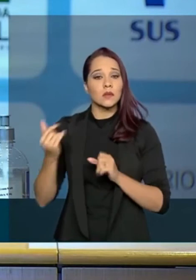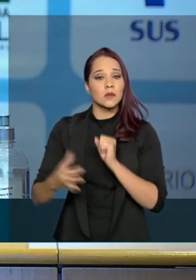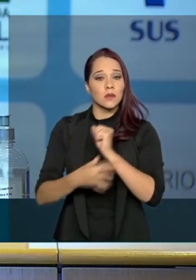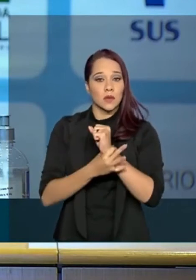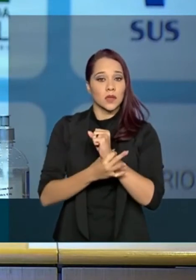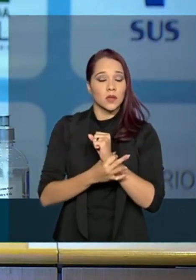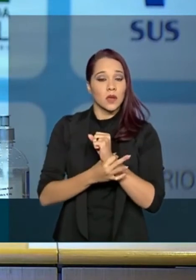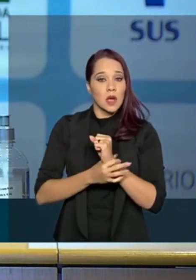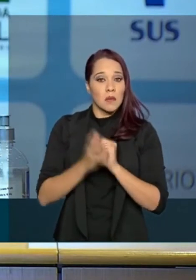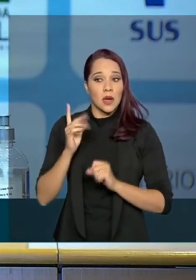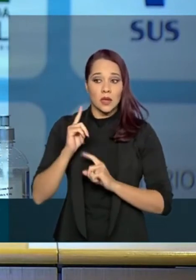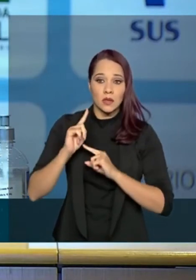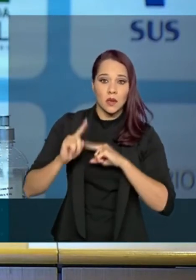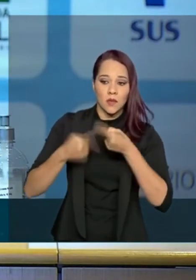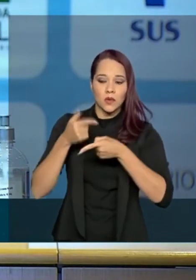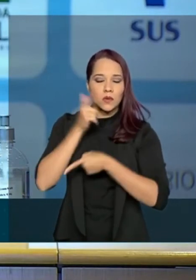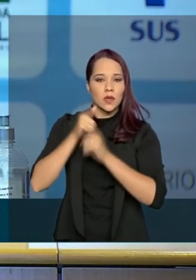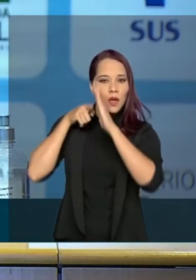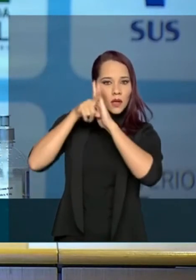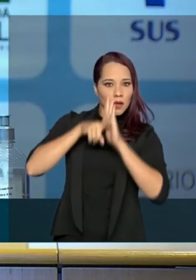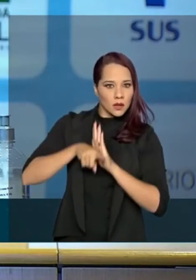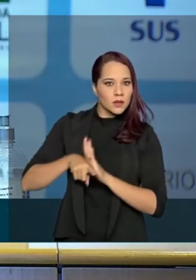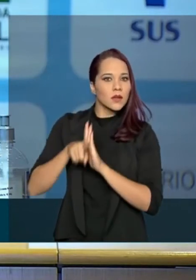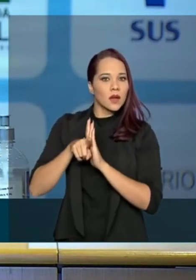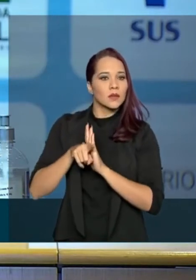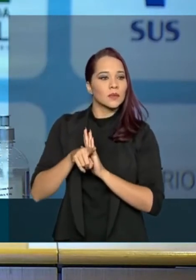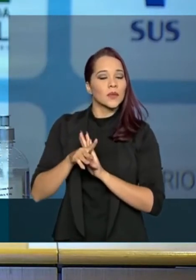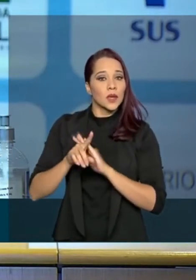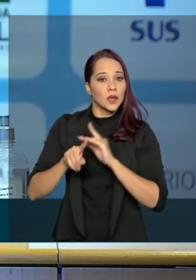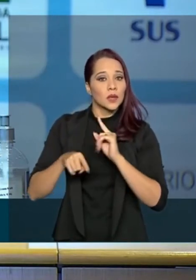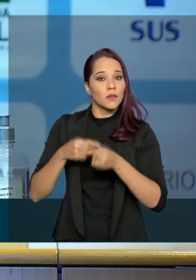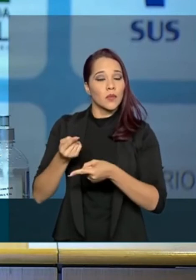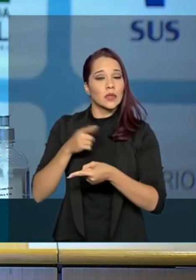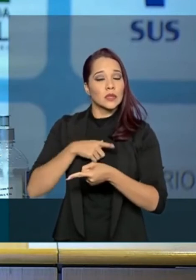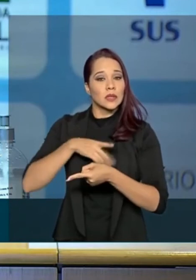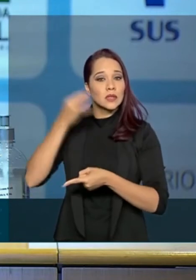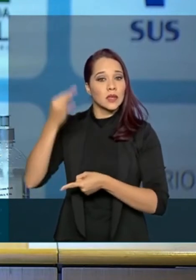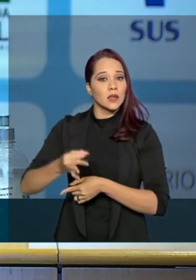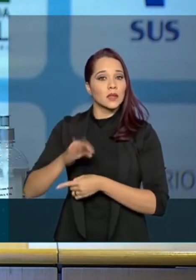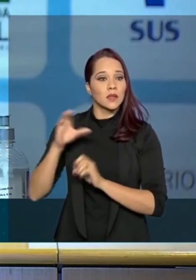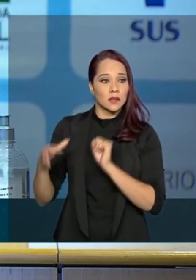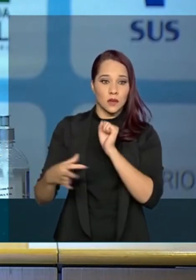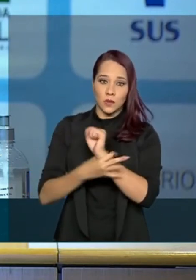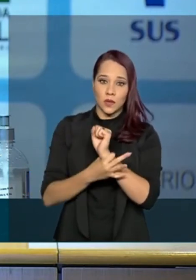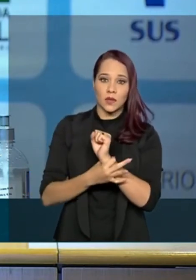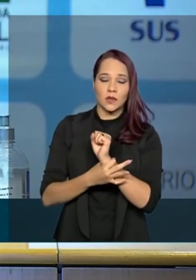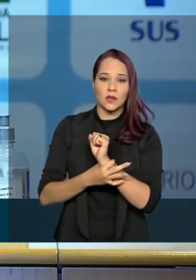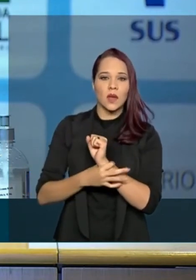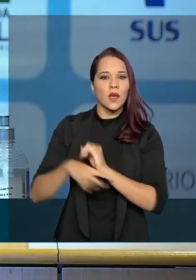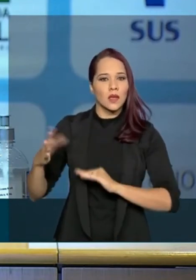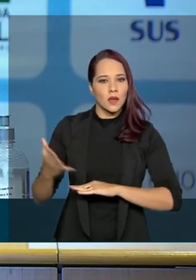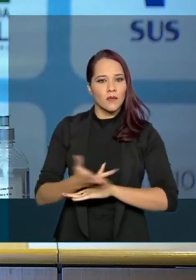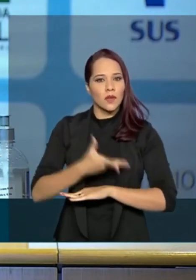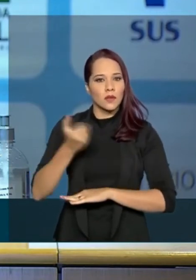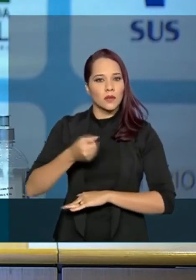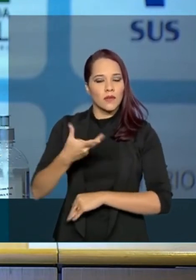para que o evento adverso seja analisado e, assim, certificar a segurança e a efetividade da